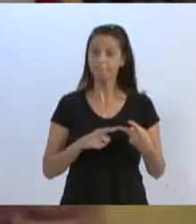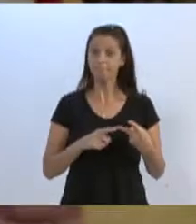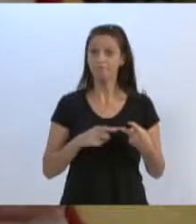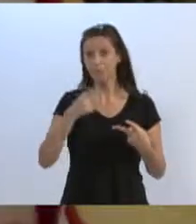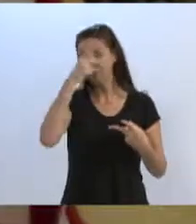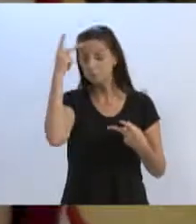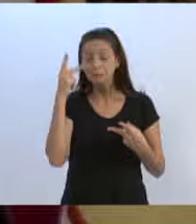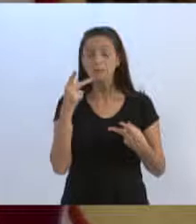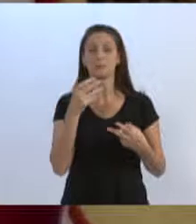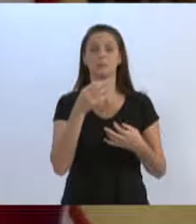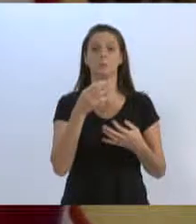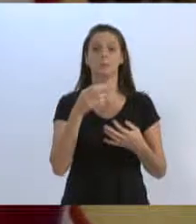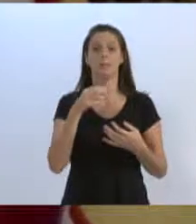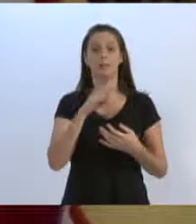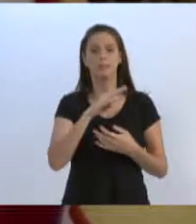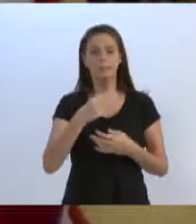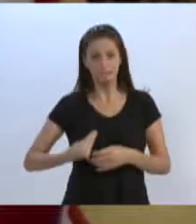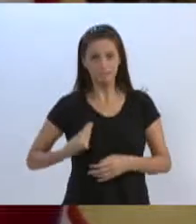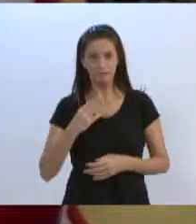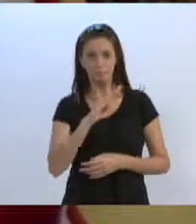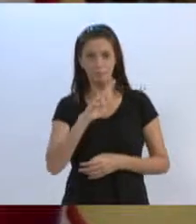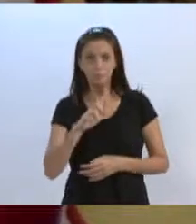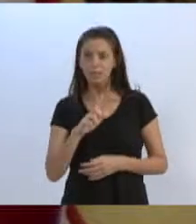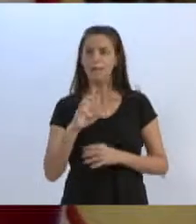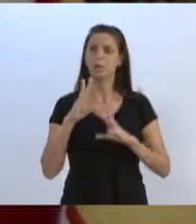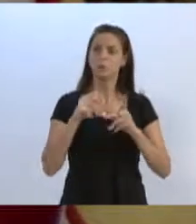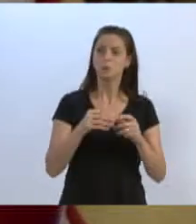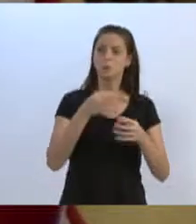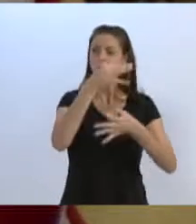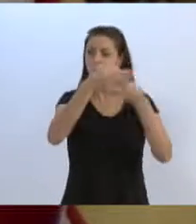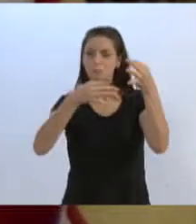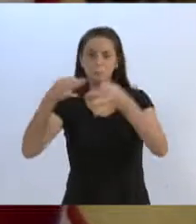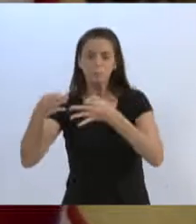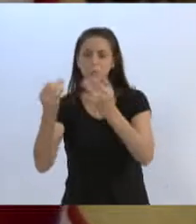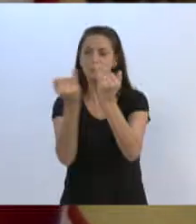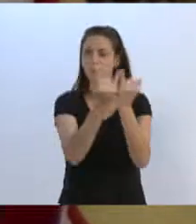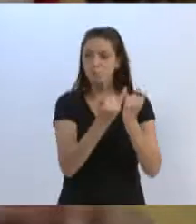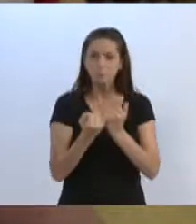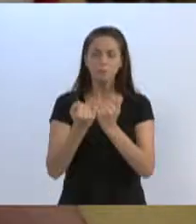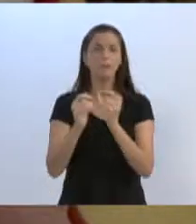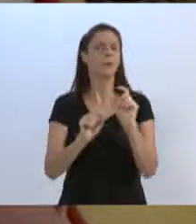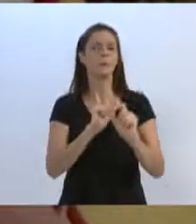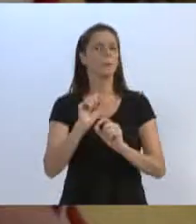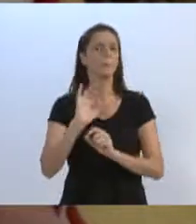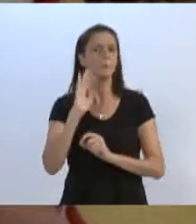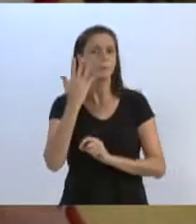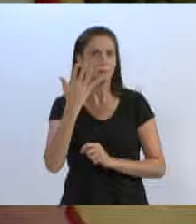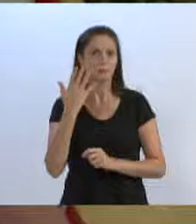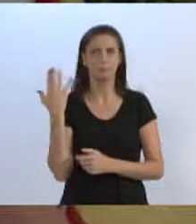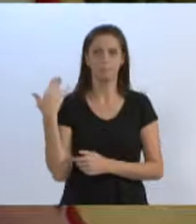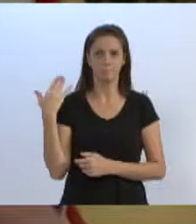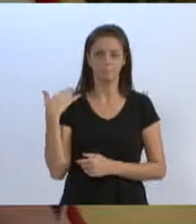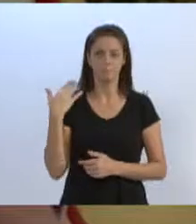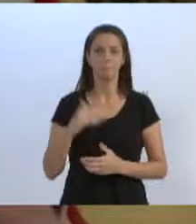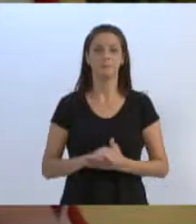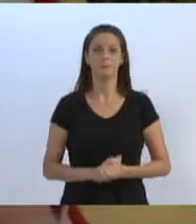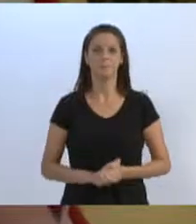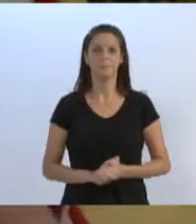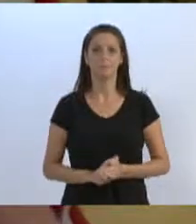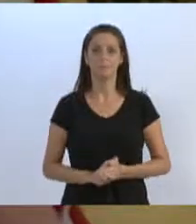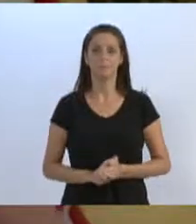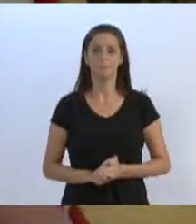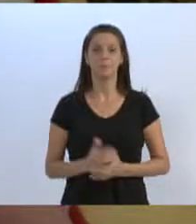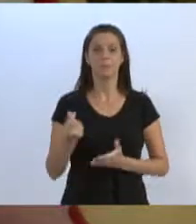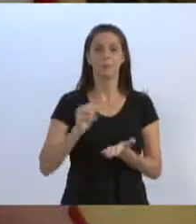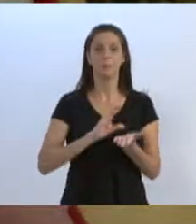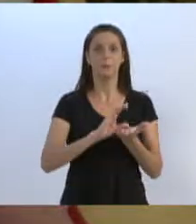deixa de ser falado em toda a cidade de Blumenau e toda a região, é o que aconteceu aí com essa verba